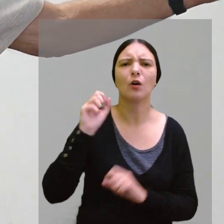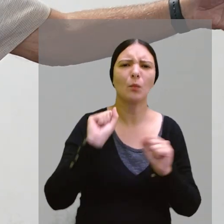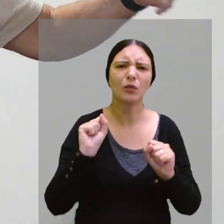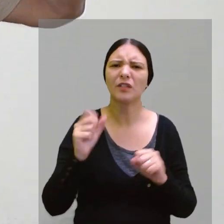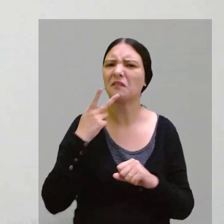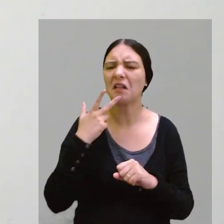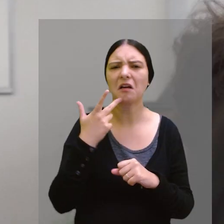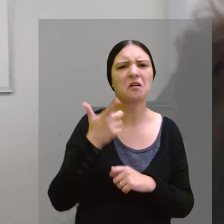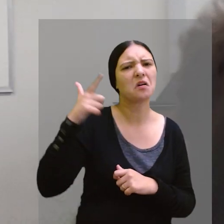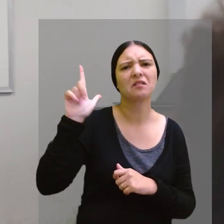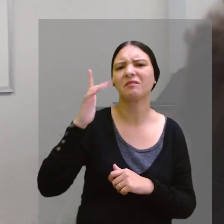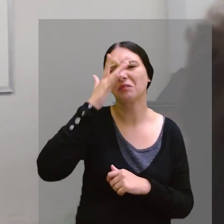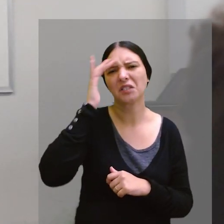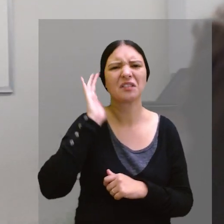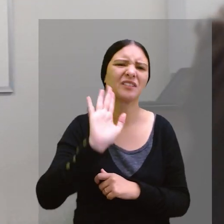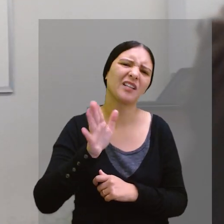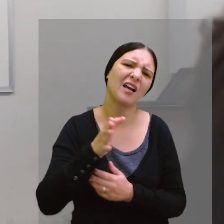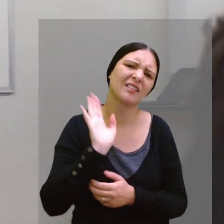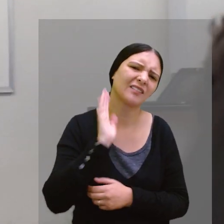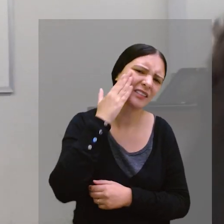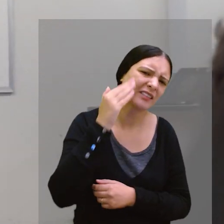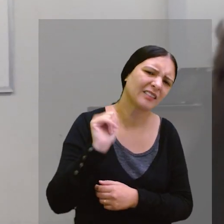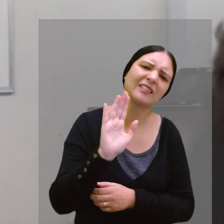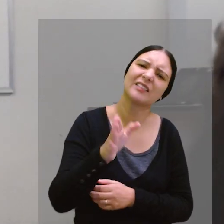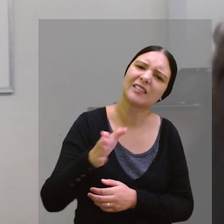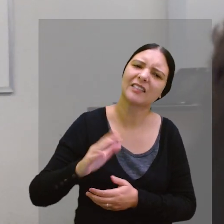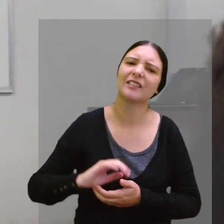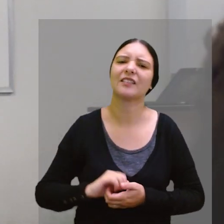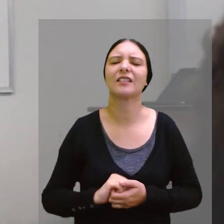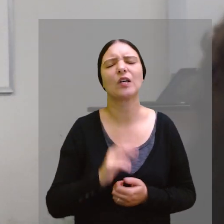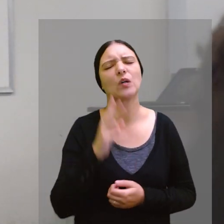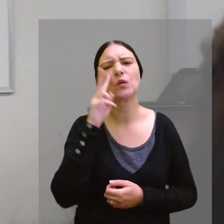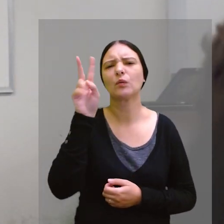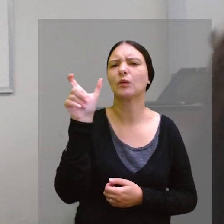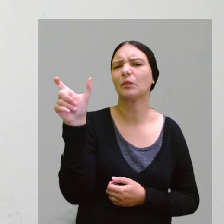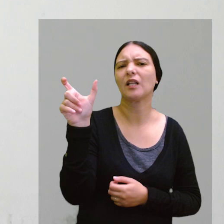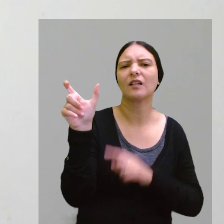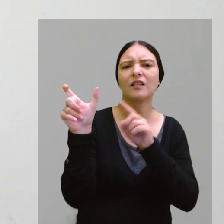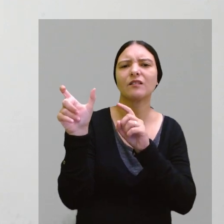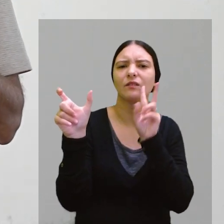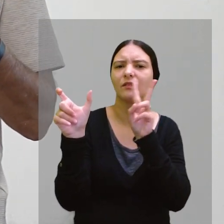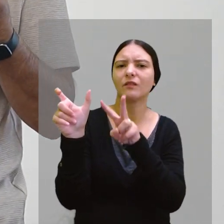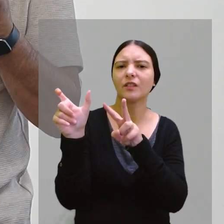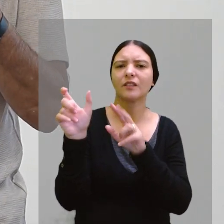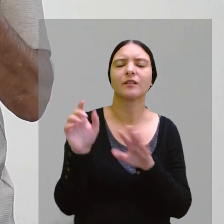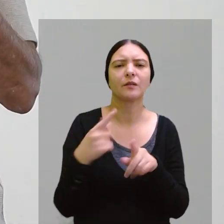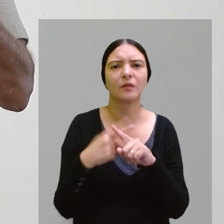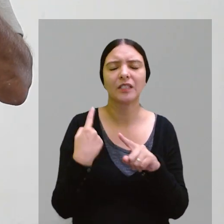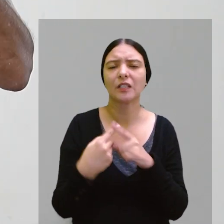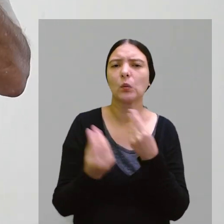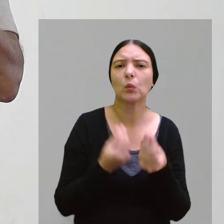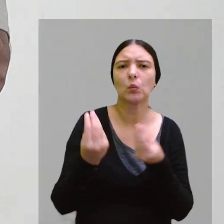Mas não, pô, isso aqui já está, todo mundo já pegou e já olhou a palavra. Vocês veem como que